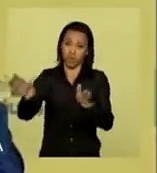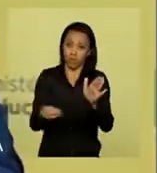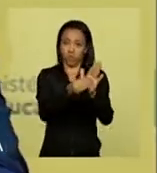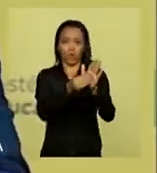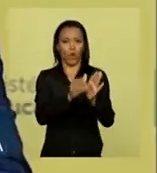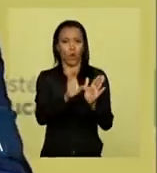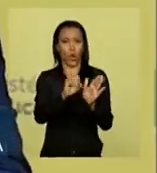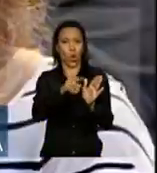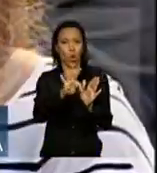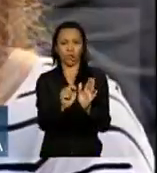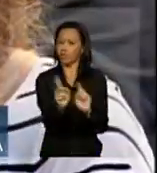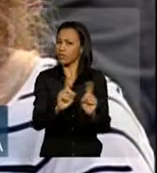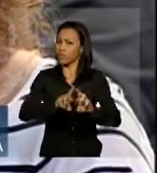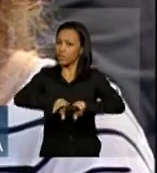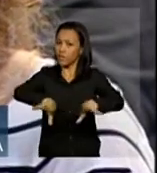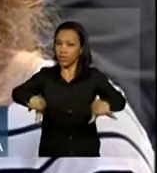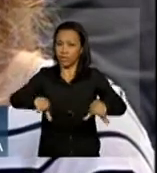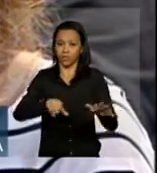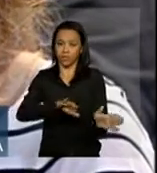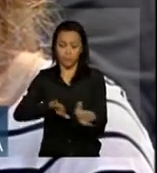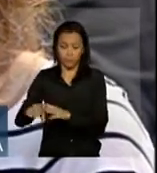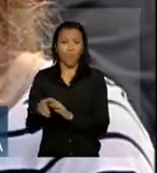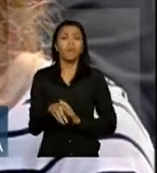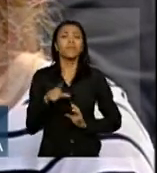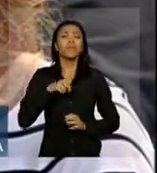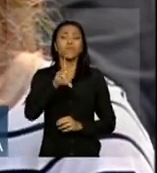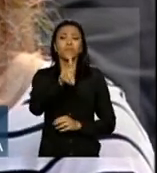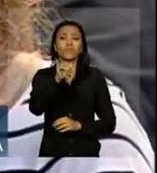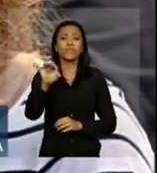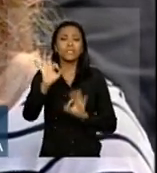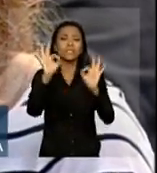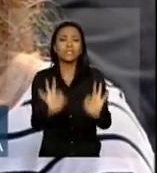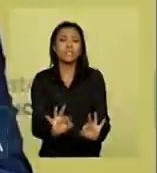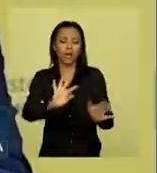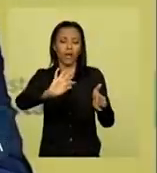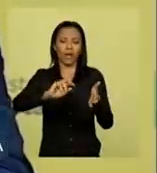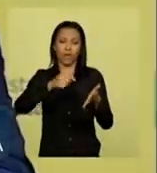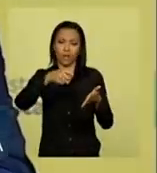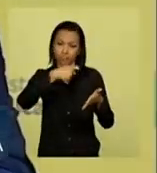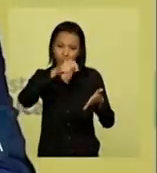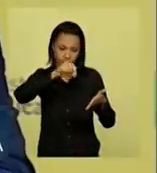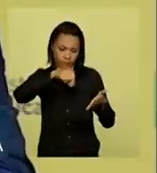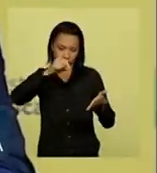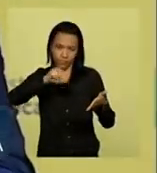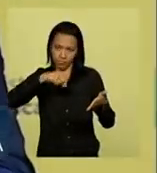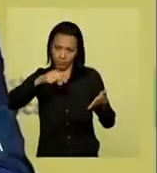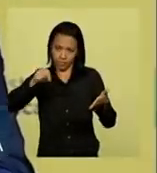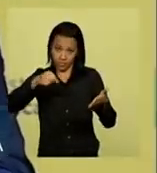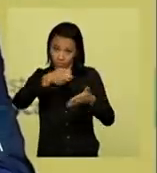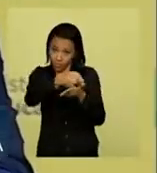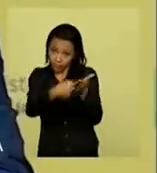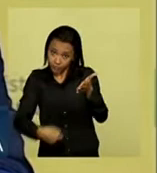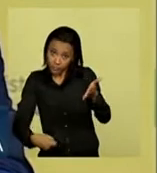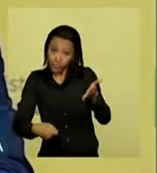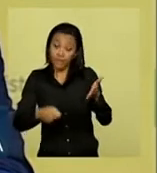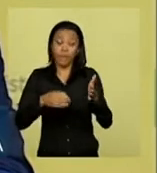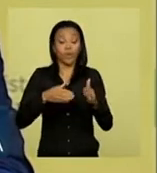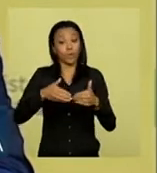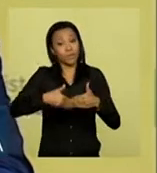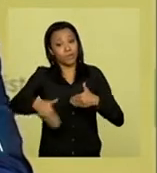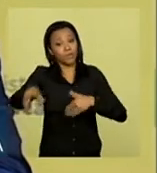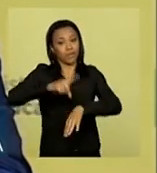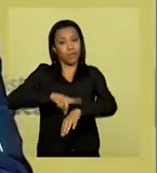não aguento tá já tem uma data definida para Vista pedagógica da redação e nós temos pelo próprio edital até 60 dias